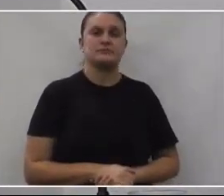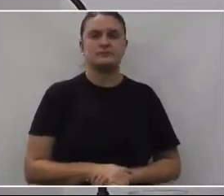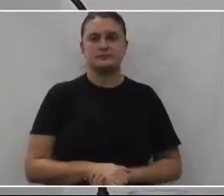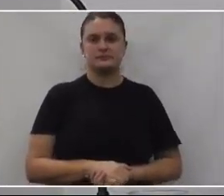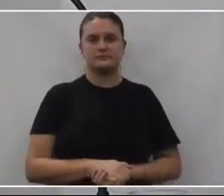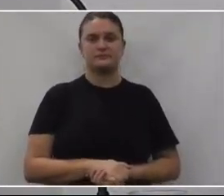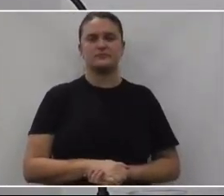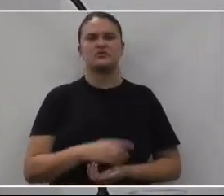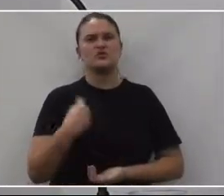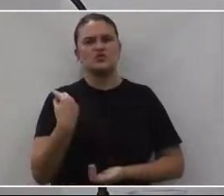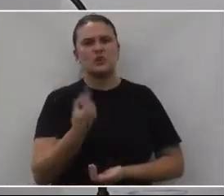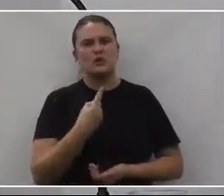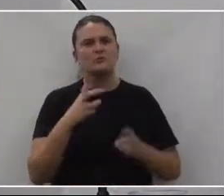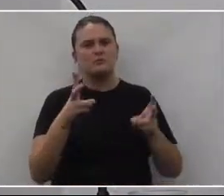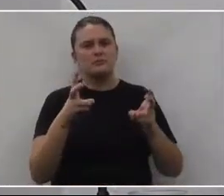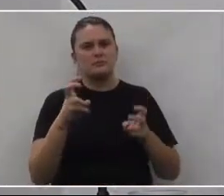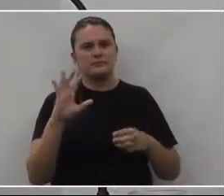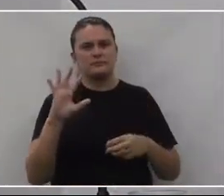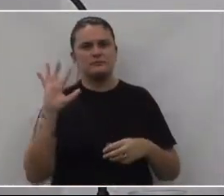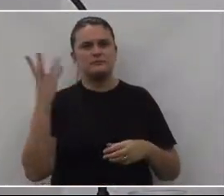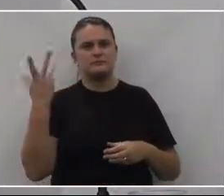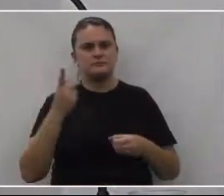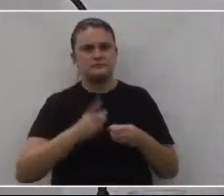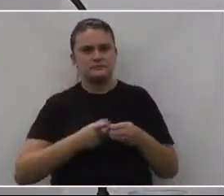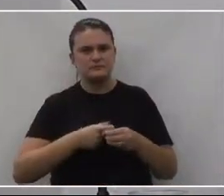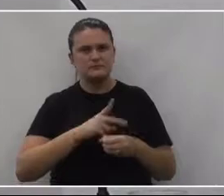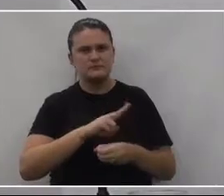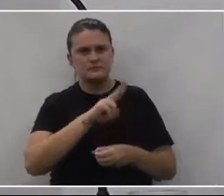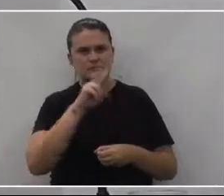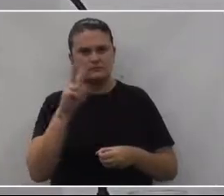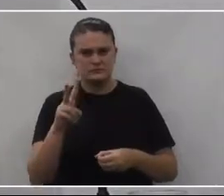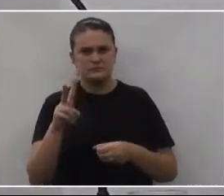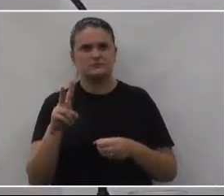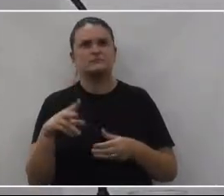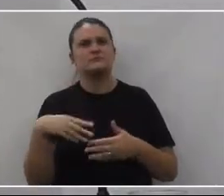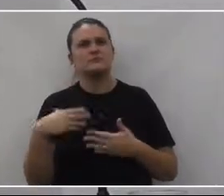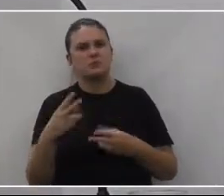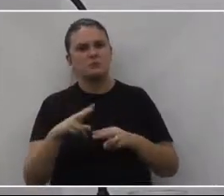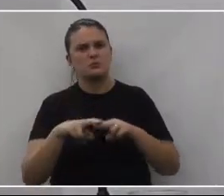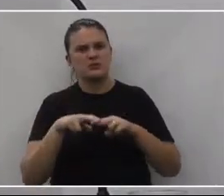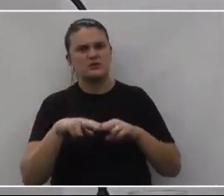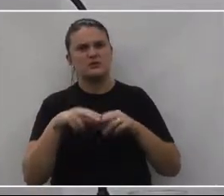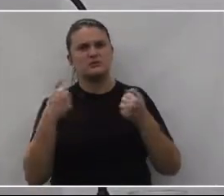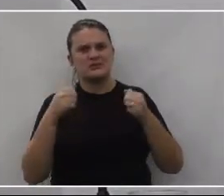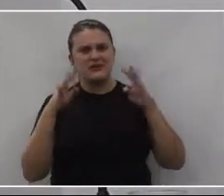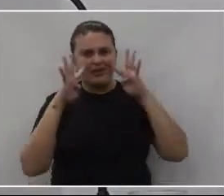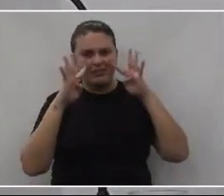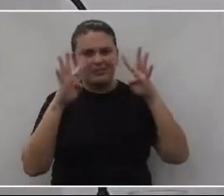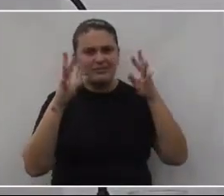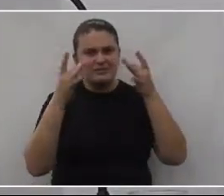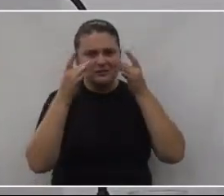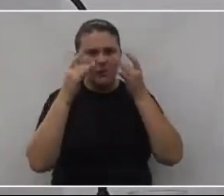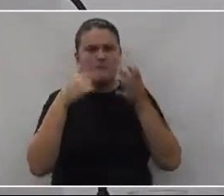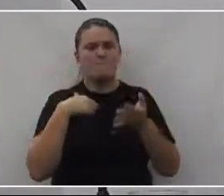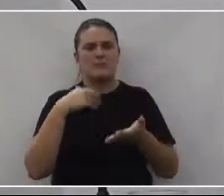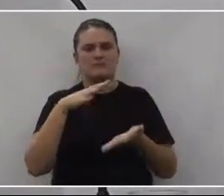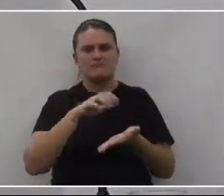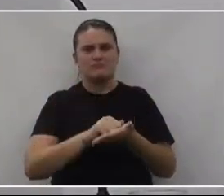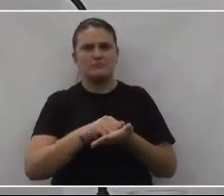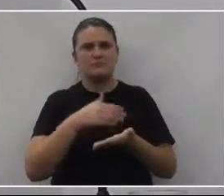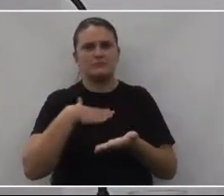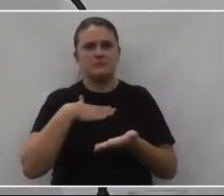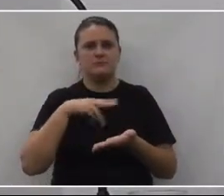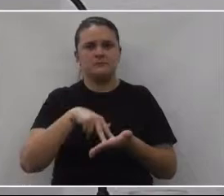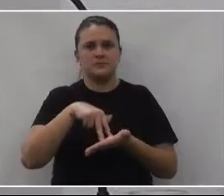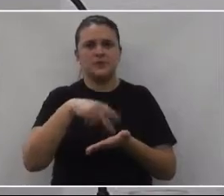legalidade. Vimos isto acontecendo em União da Vitória e, por isso, o nosso alerta e o meu registro nessa tribuna na noite